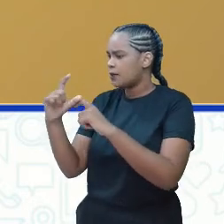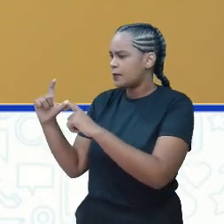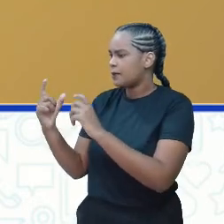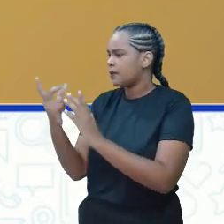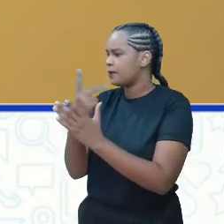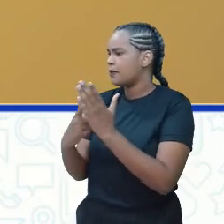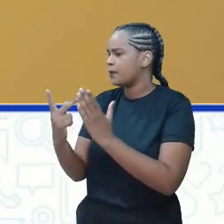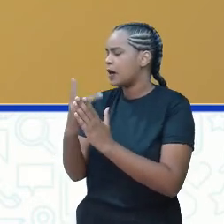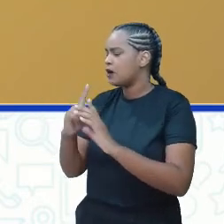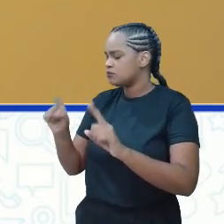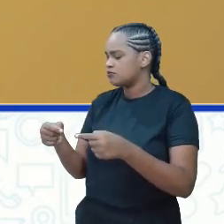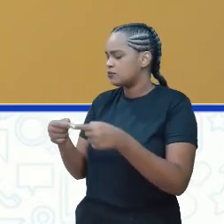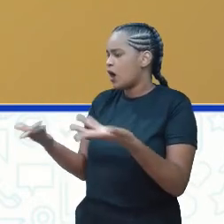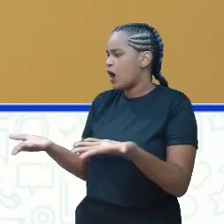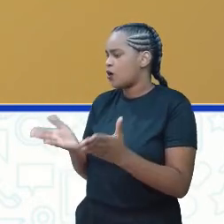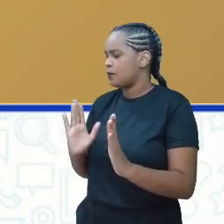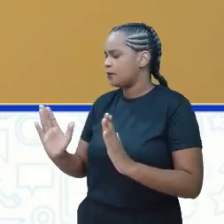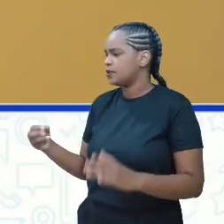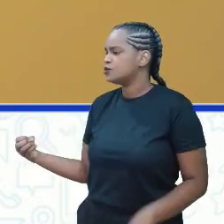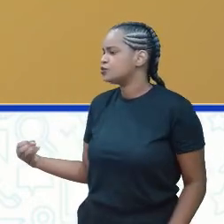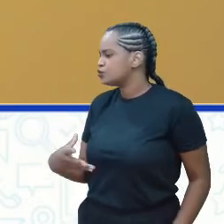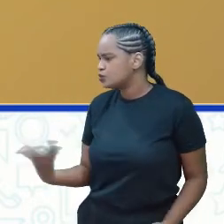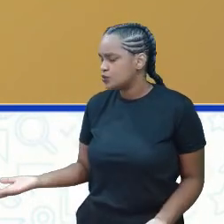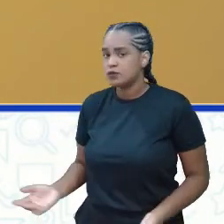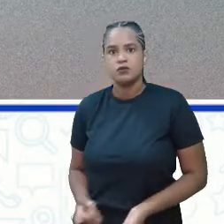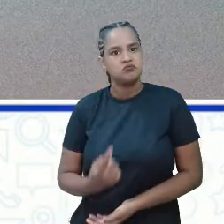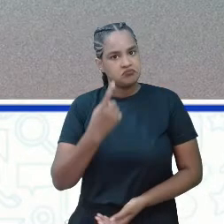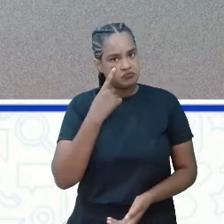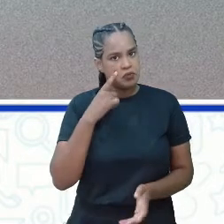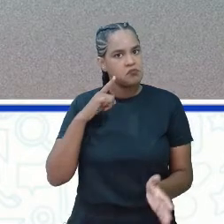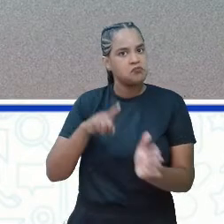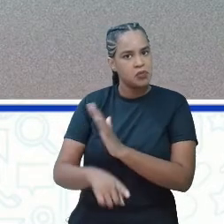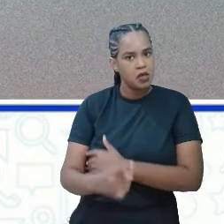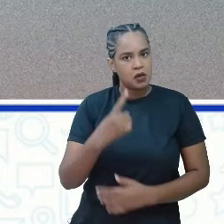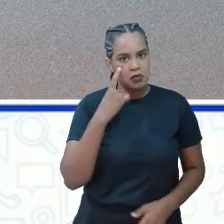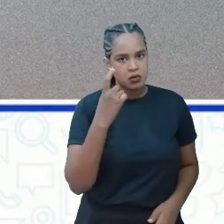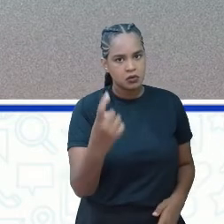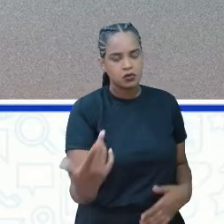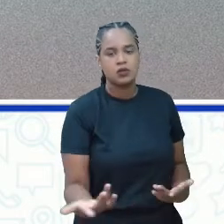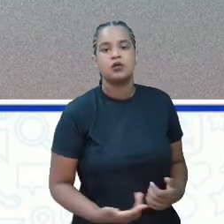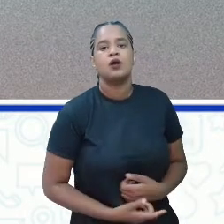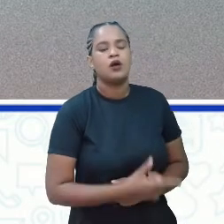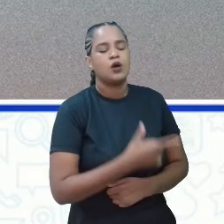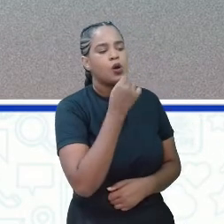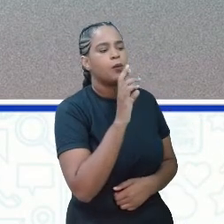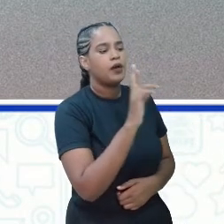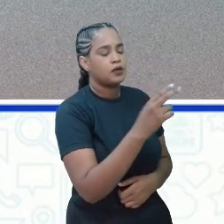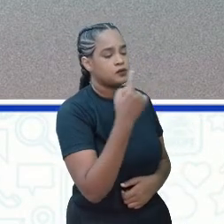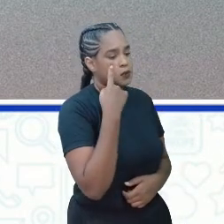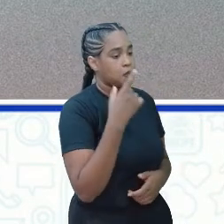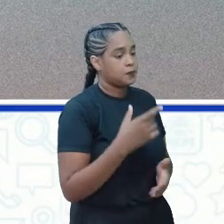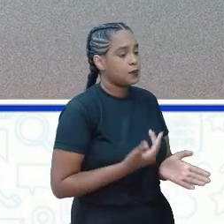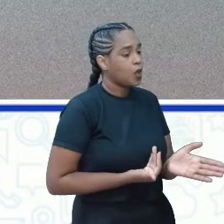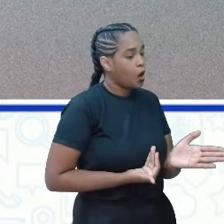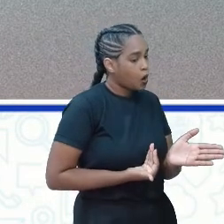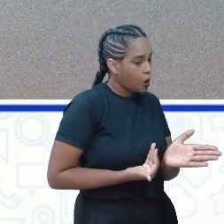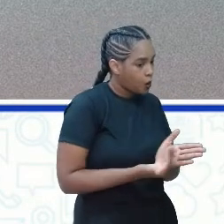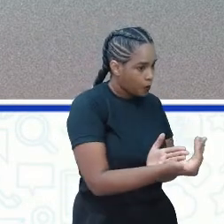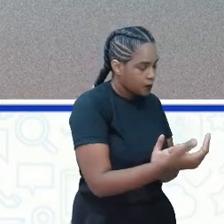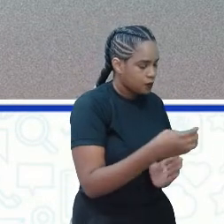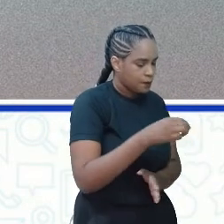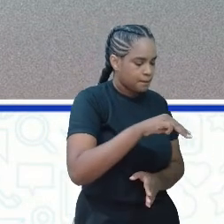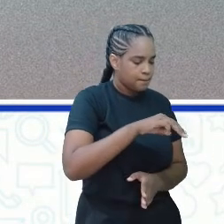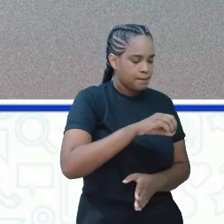novos tempos? Olha que pergunta interessante. Ele responde: no começo, a